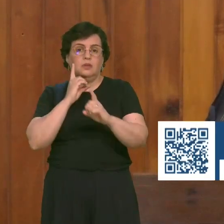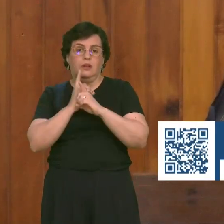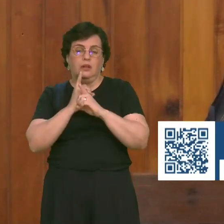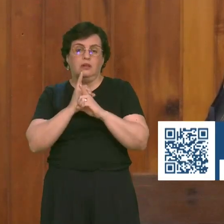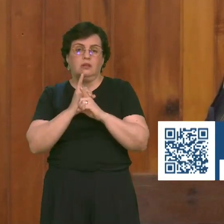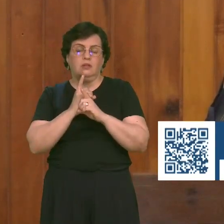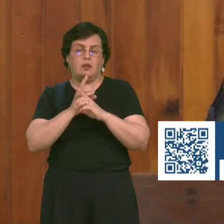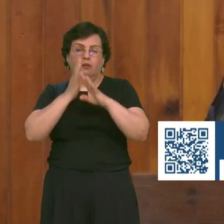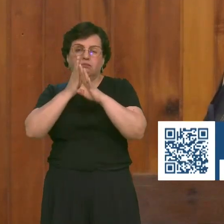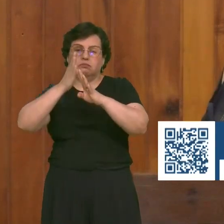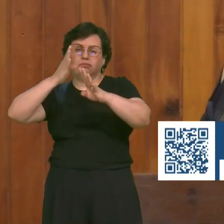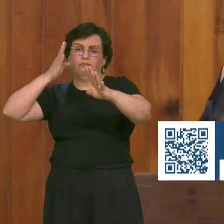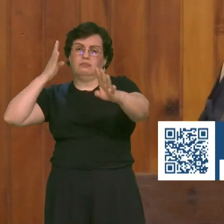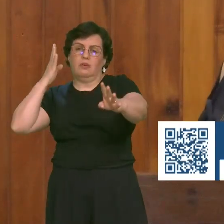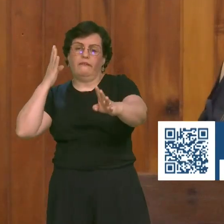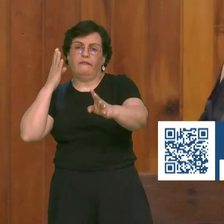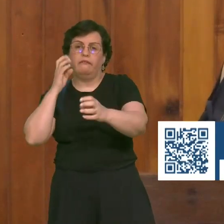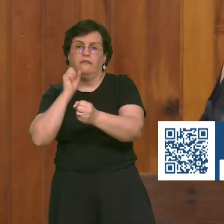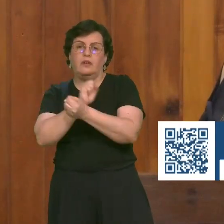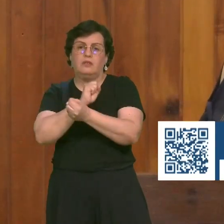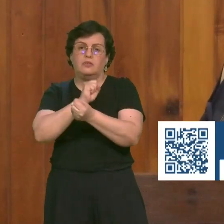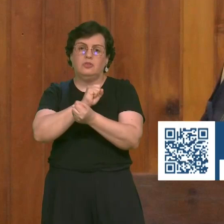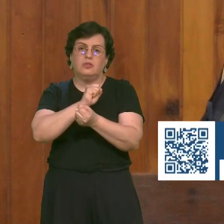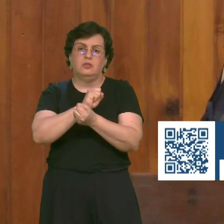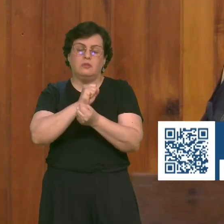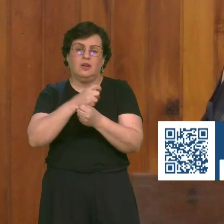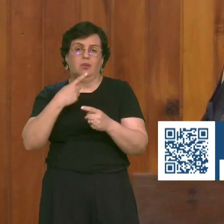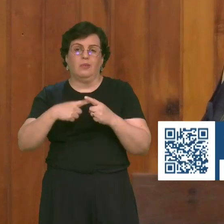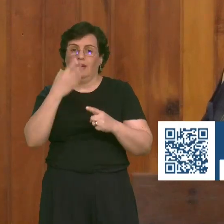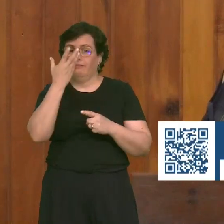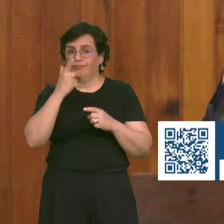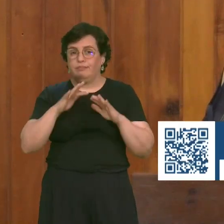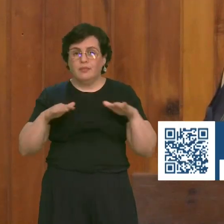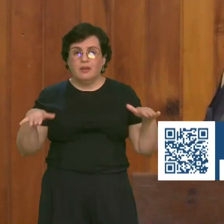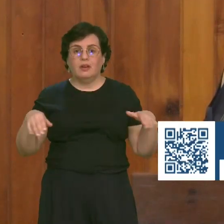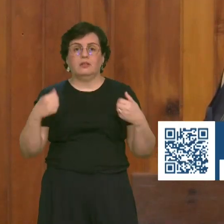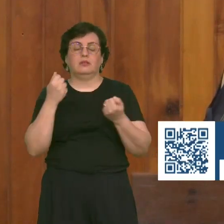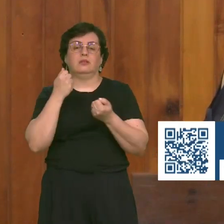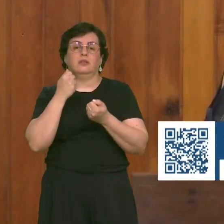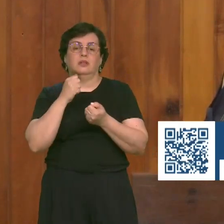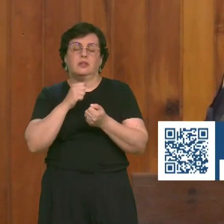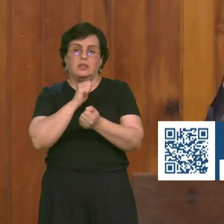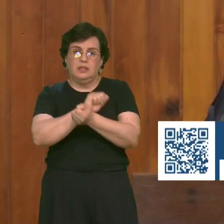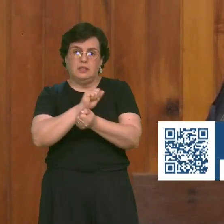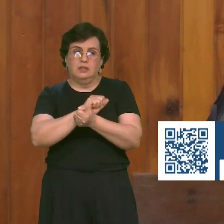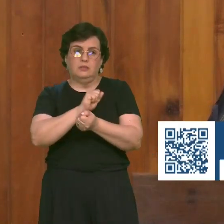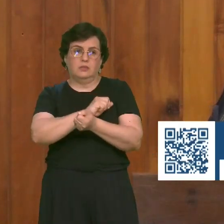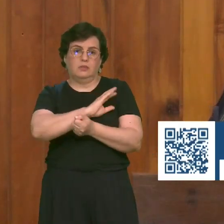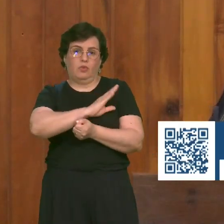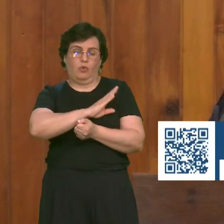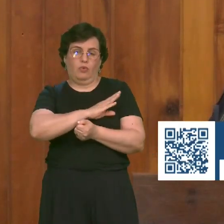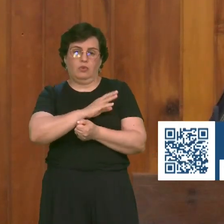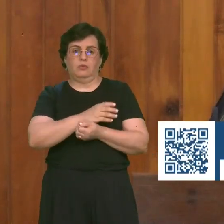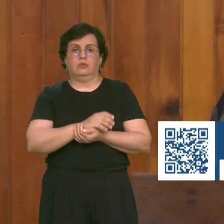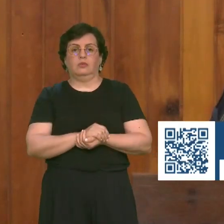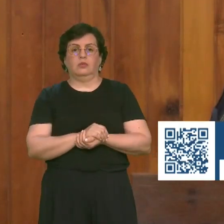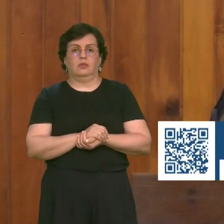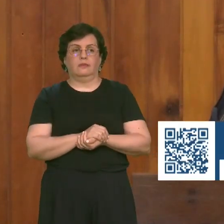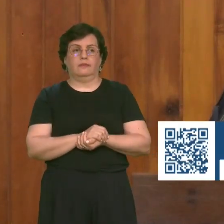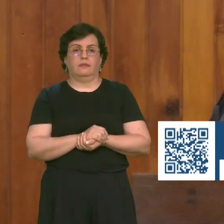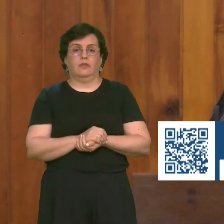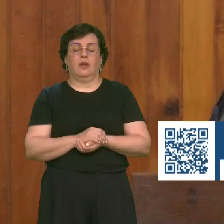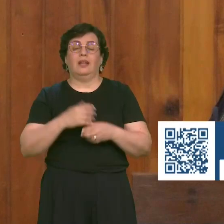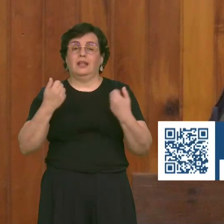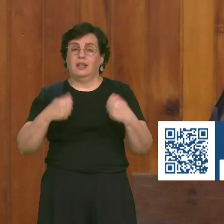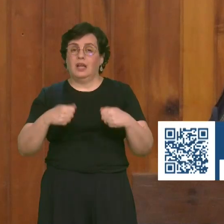demanda da filha de espera crianças aguardando cardiologia infantil a demanda infelizmente